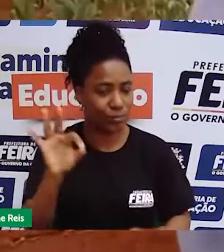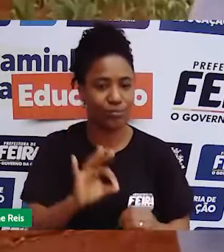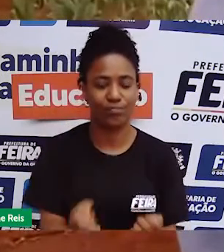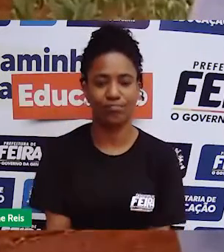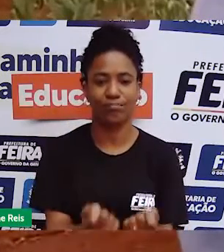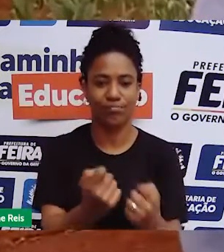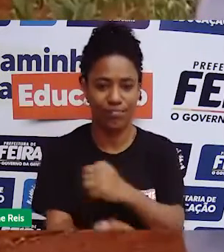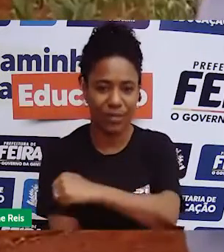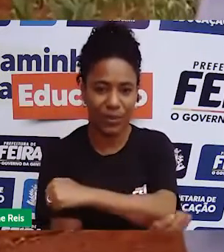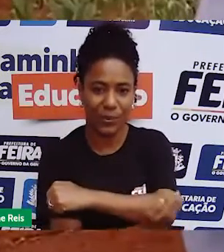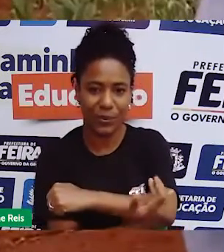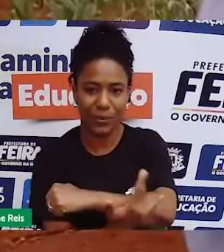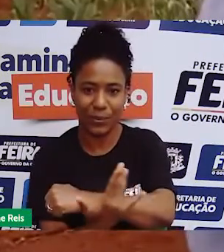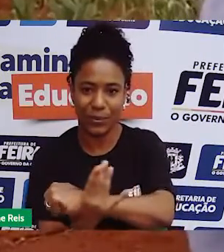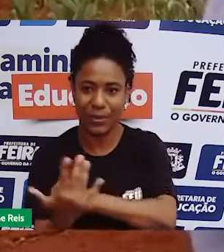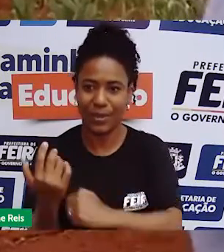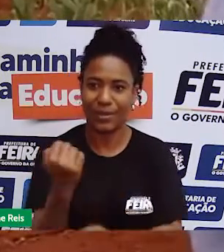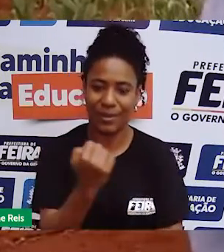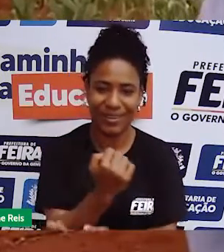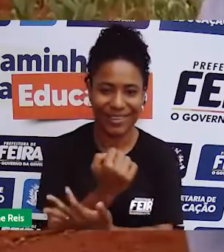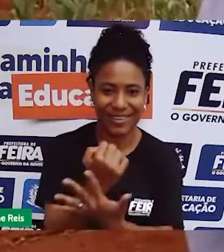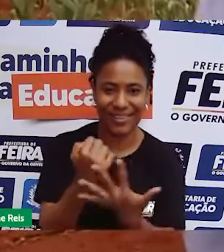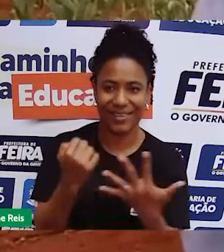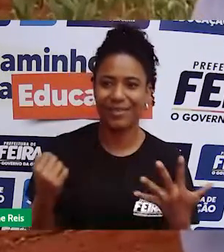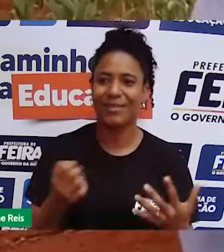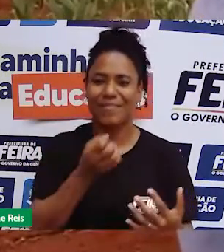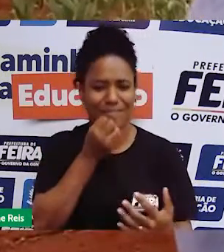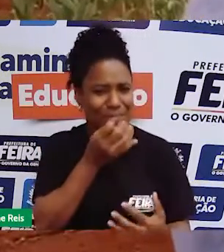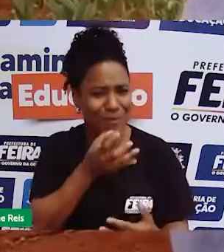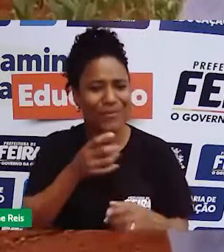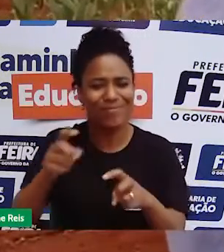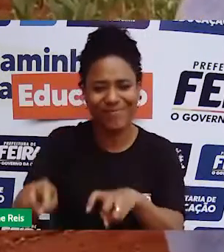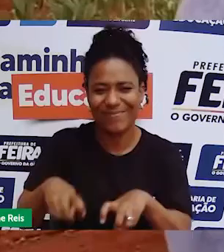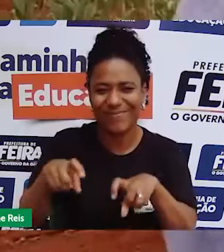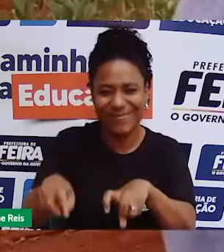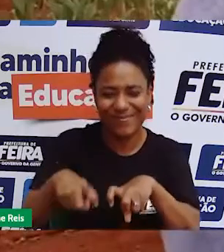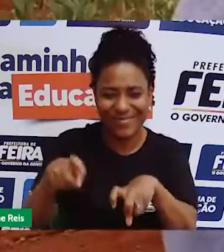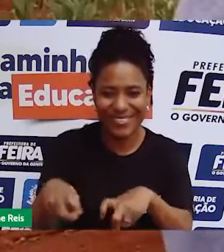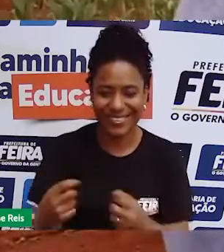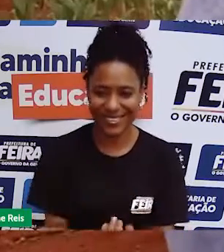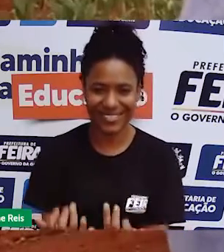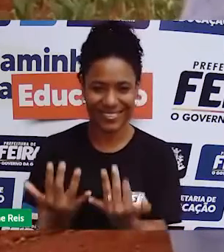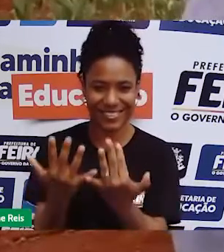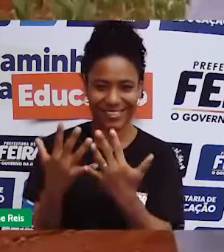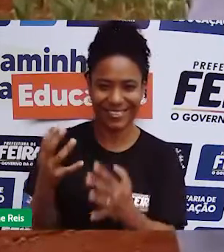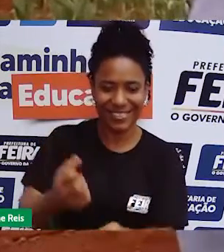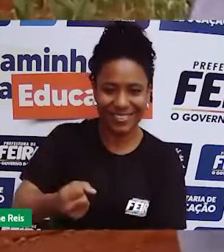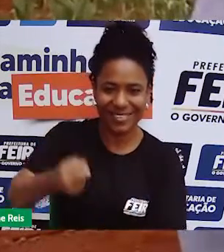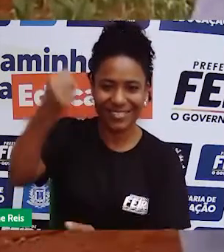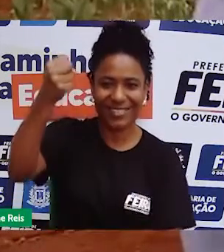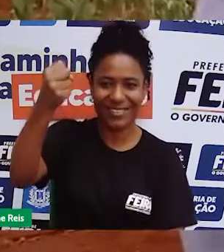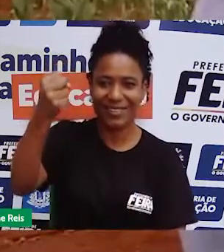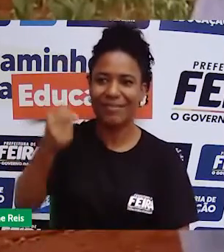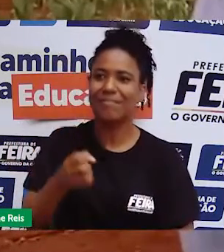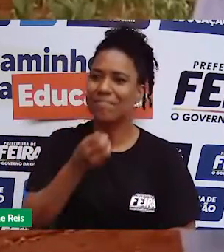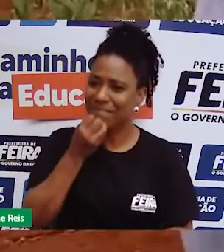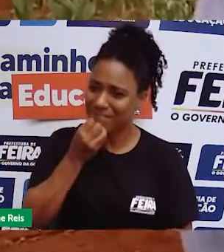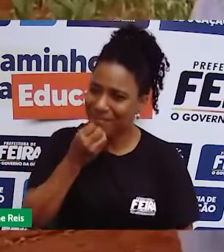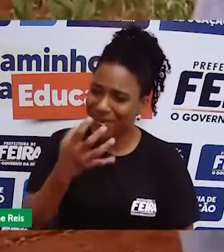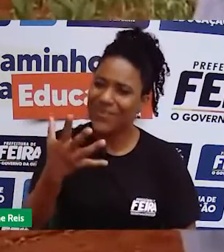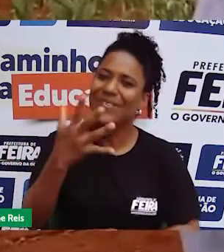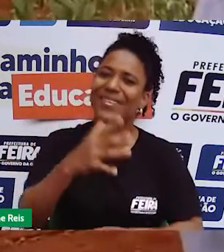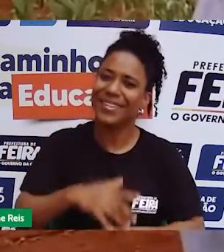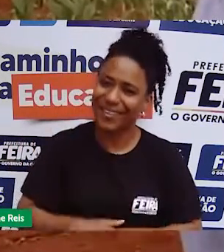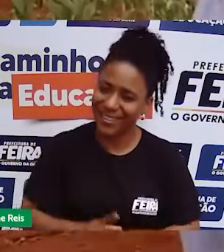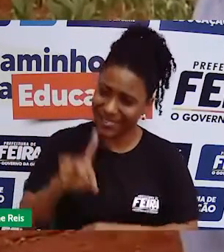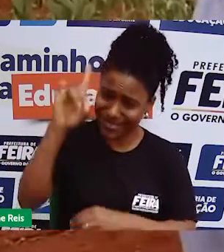tira uma casquinha, tira uma raiz de um lado ou de outro, né? E aí vai tocando. E mesmo é bonito, deixa aí, foi